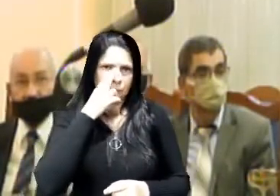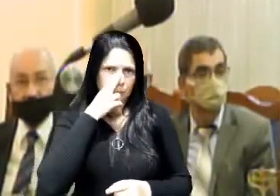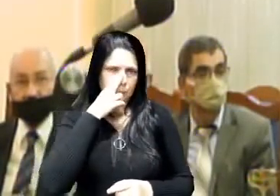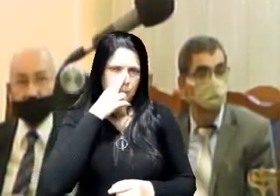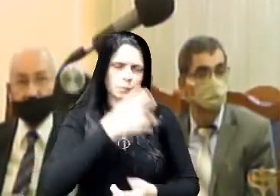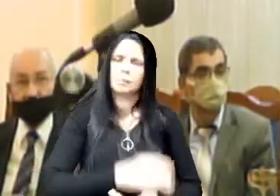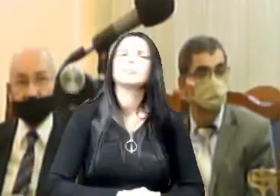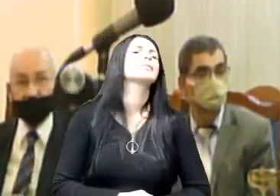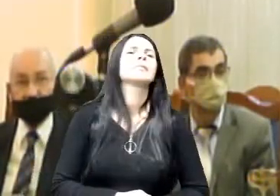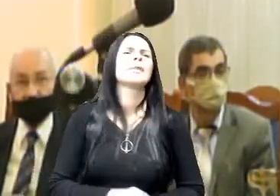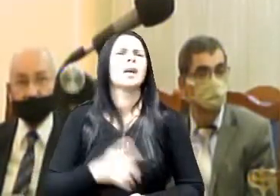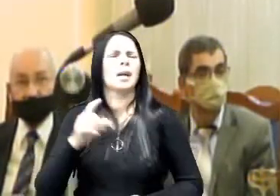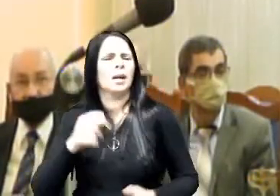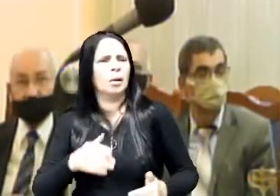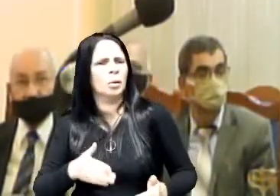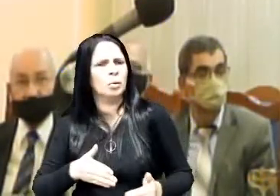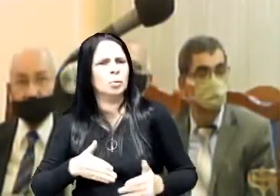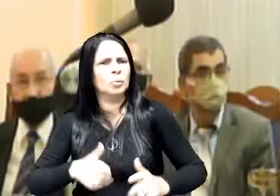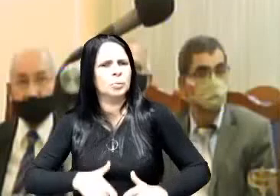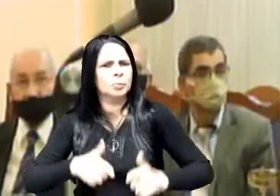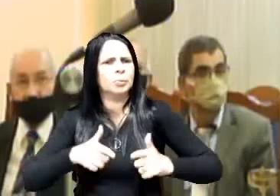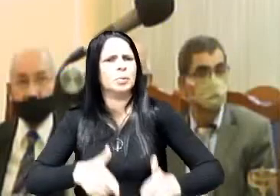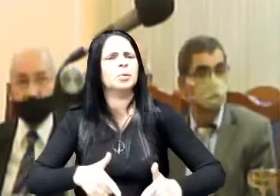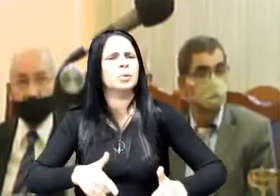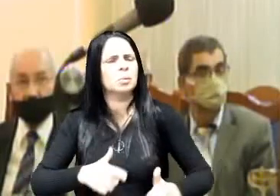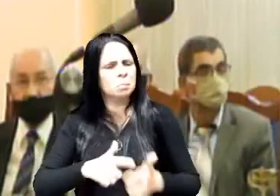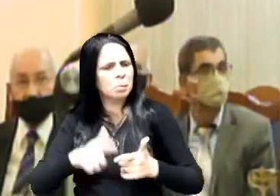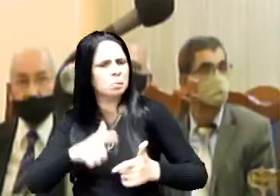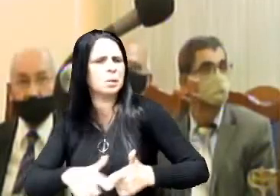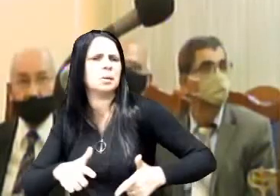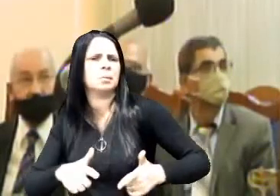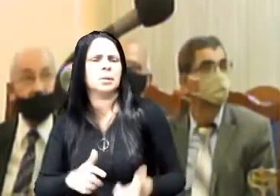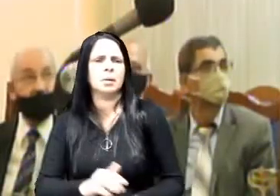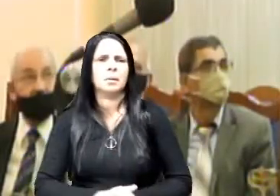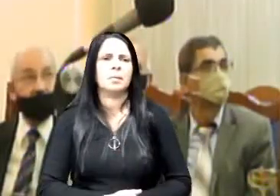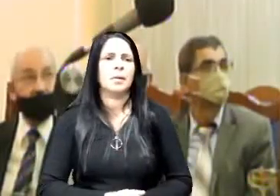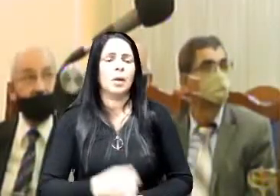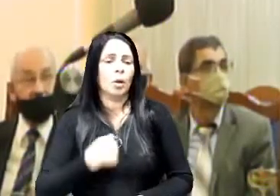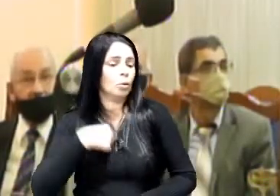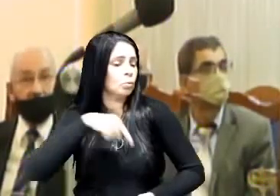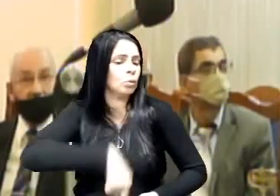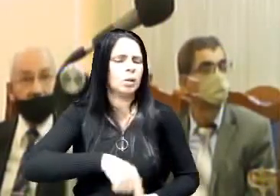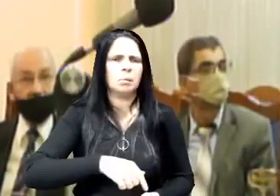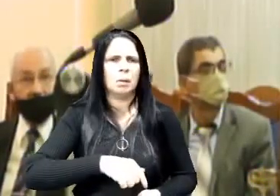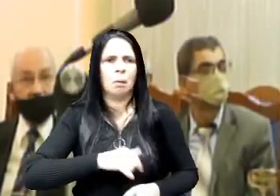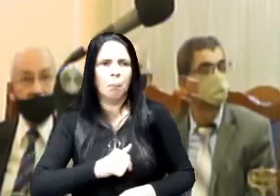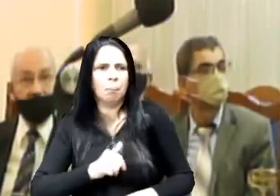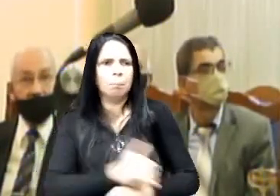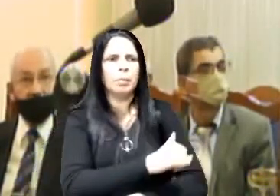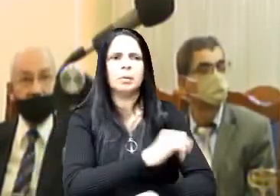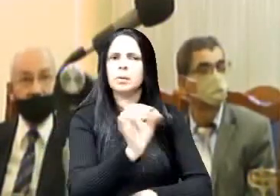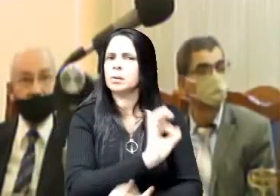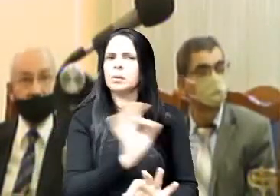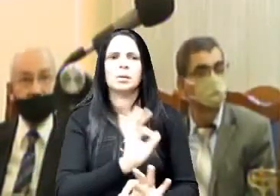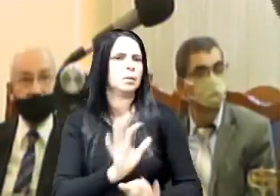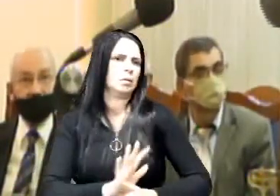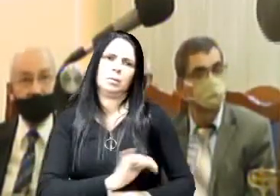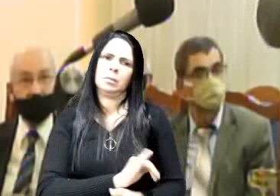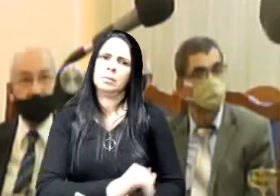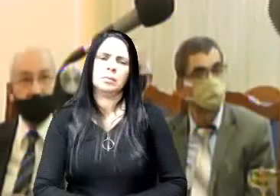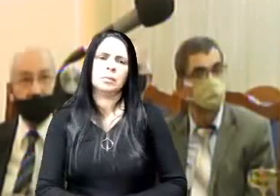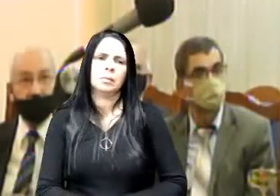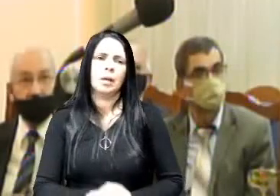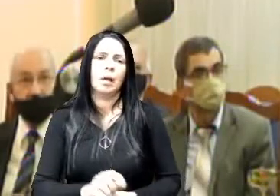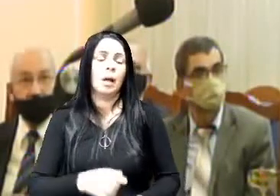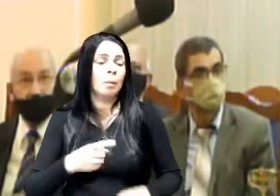de problemas. Pastor, eu vim para o culto para o senhor dizer que não tinha problema. Eu não estou aqui para enganar ninguém. Vida cristã é feito